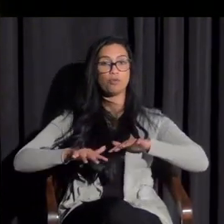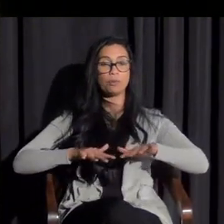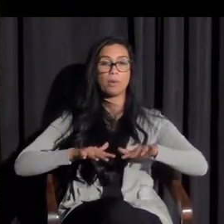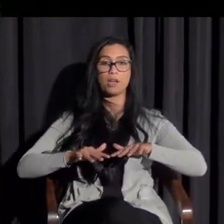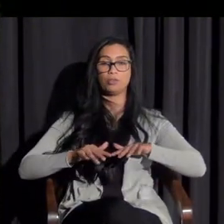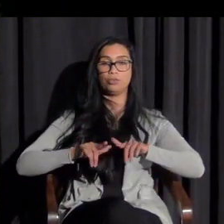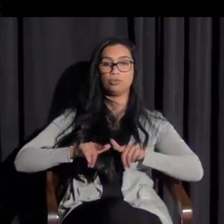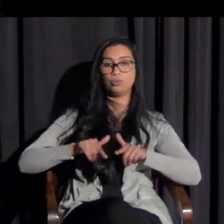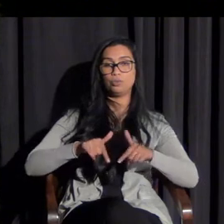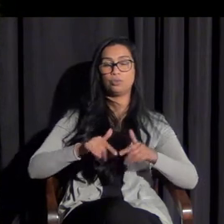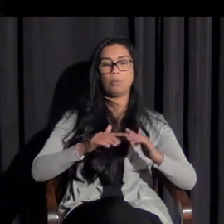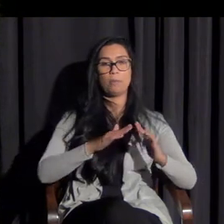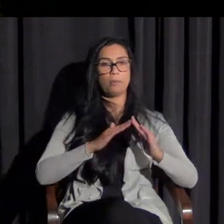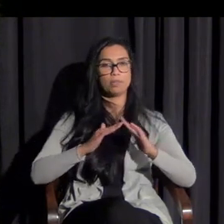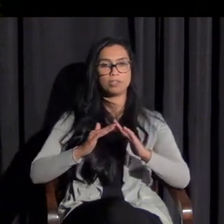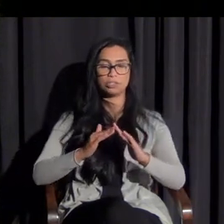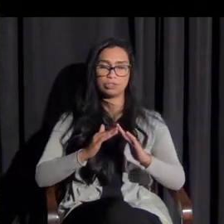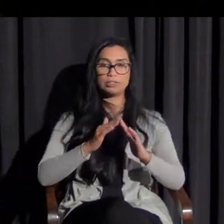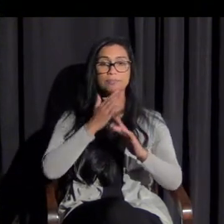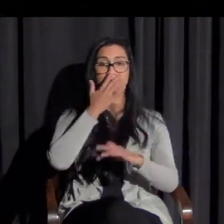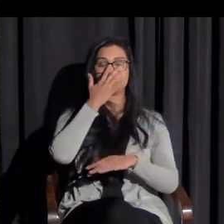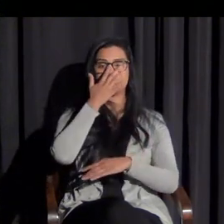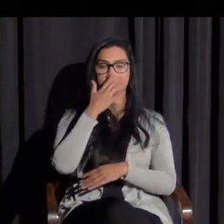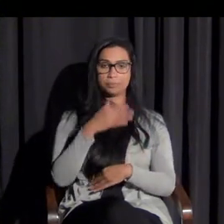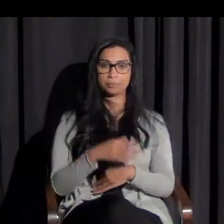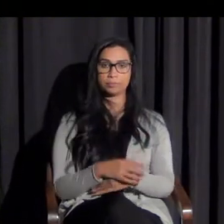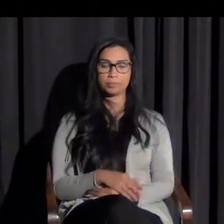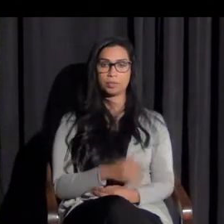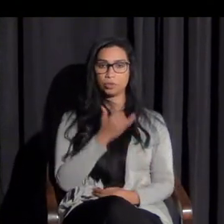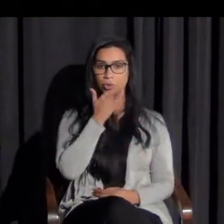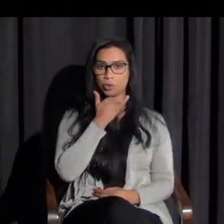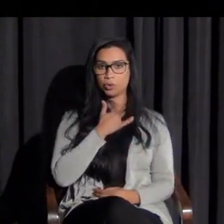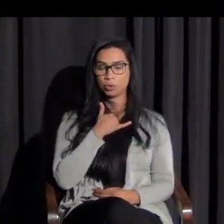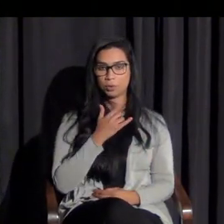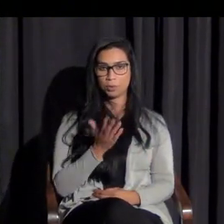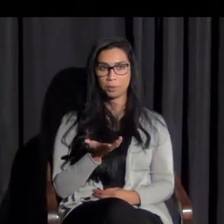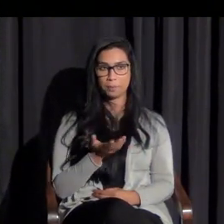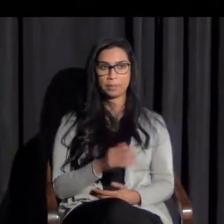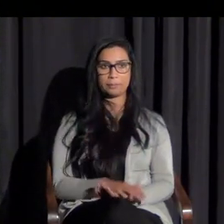moradia. E aí, aliás, no primeiro...